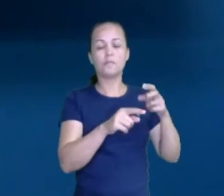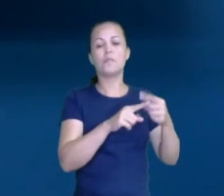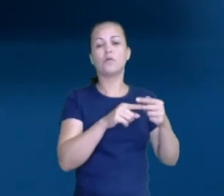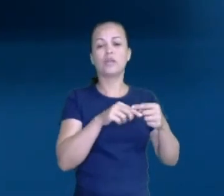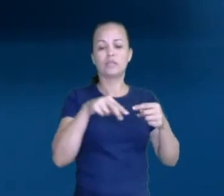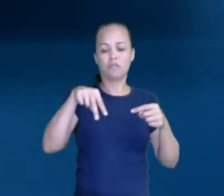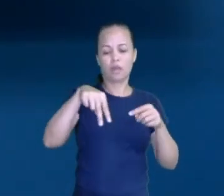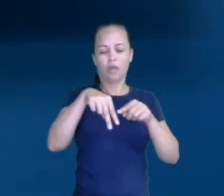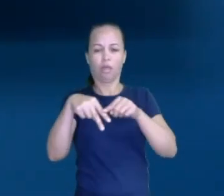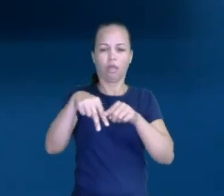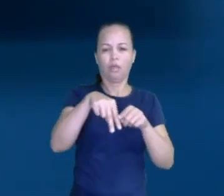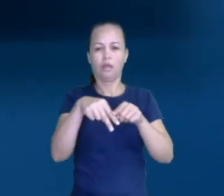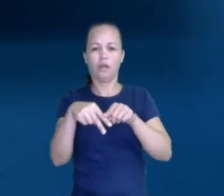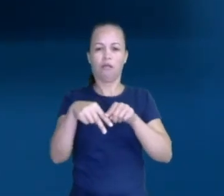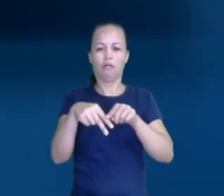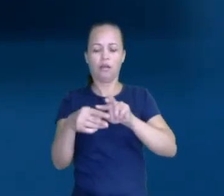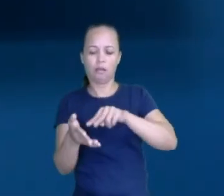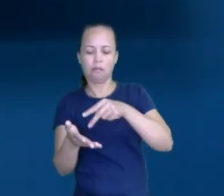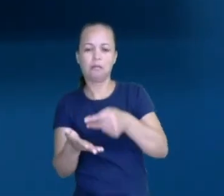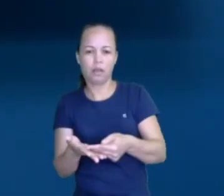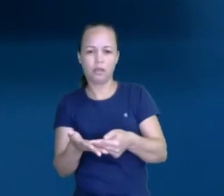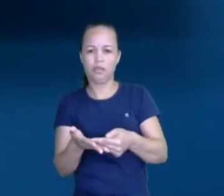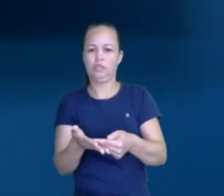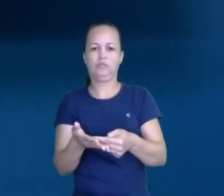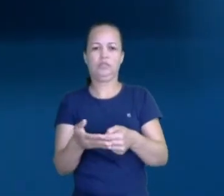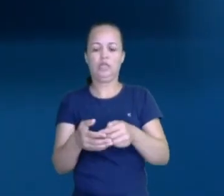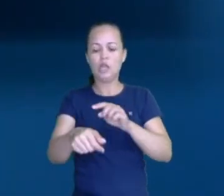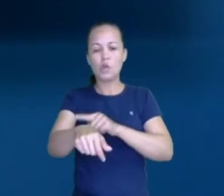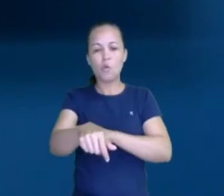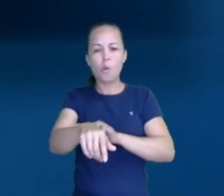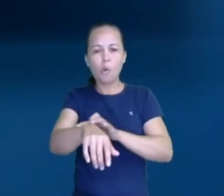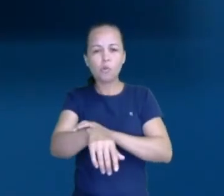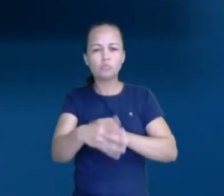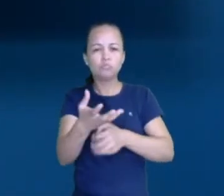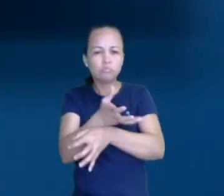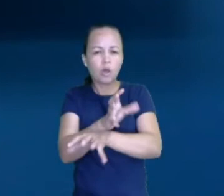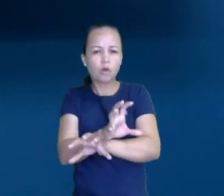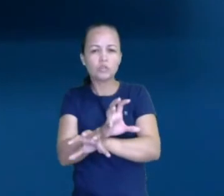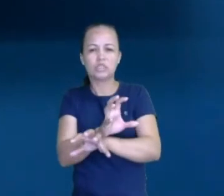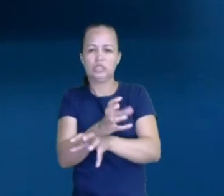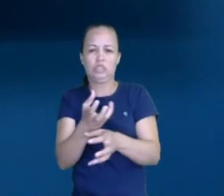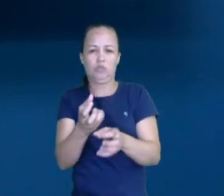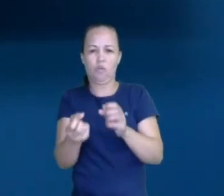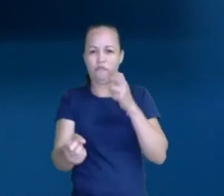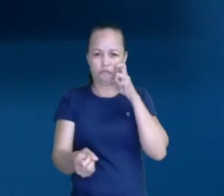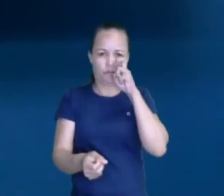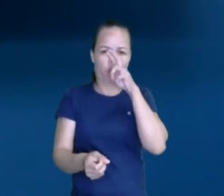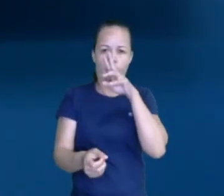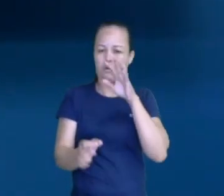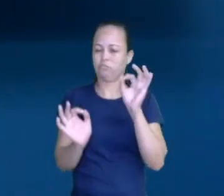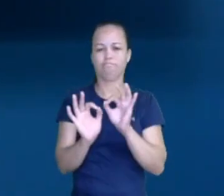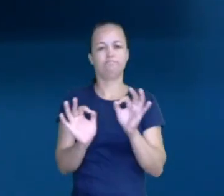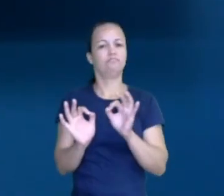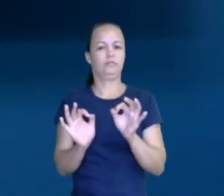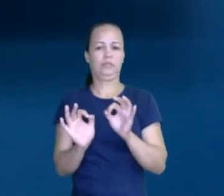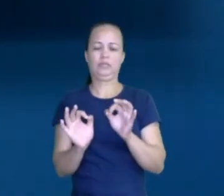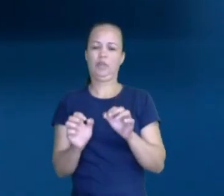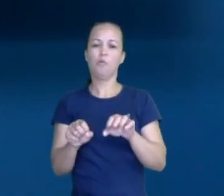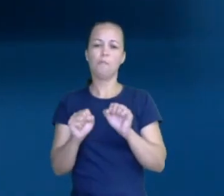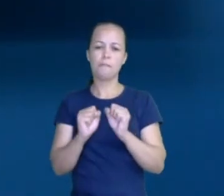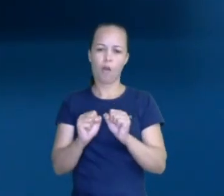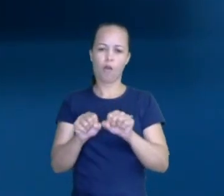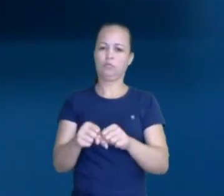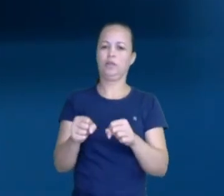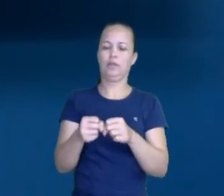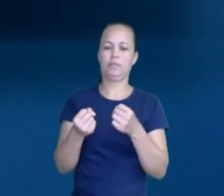o que vai acontecer? Ele vai se machucar. E o ossinho dele não é tão resistente quanto o nosso, pode quebrar e vai ser muito ruim para